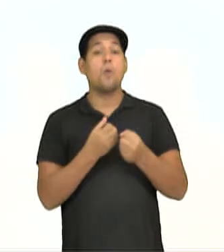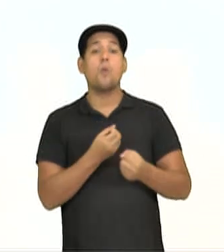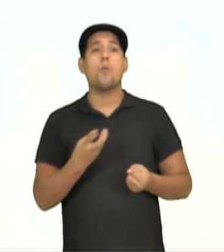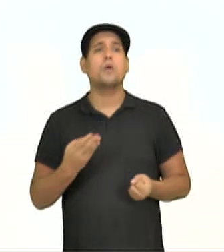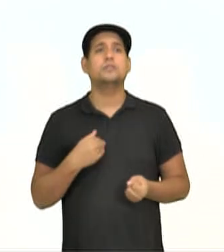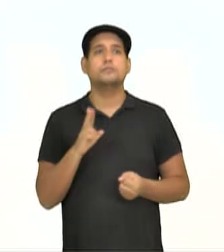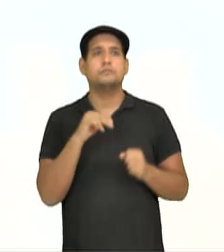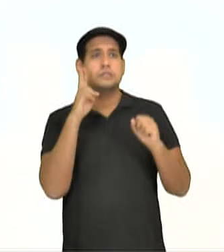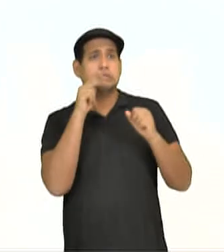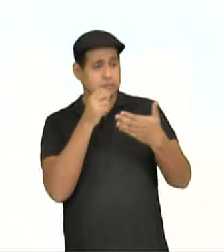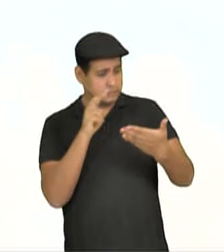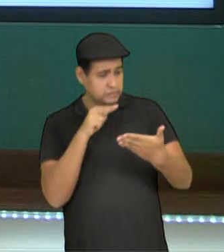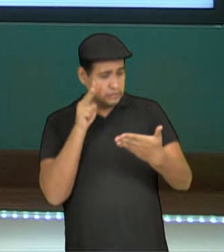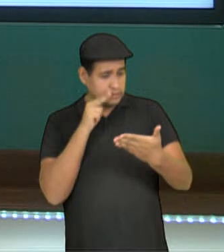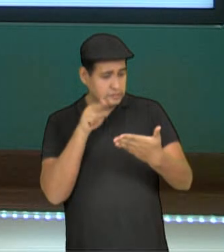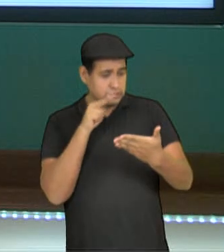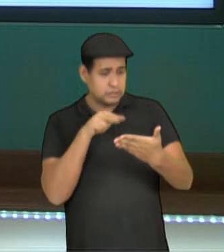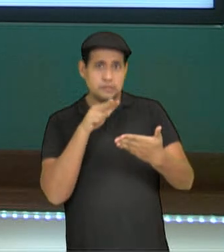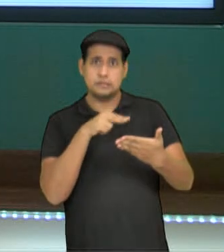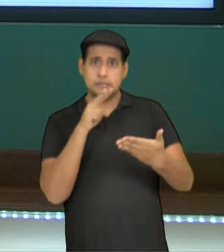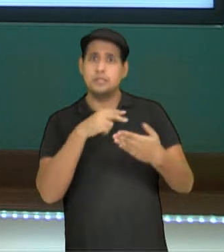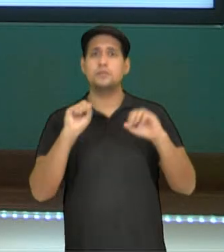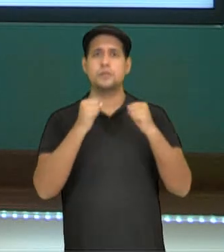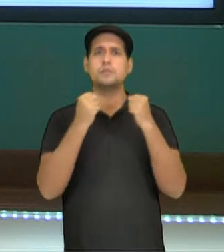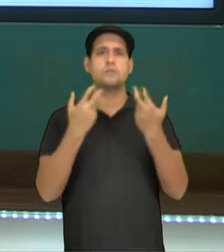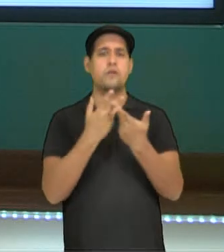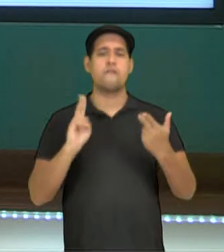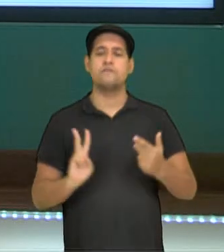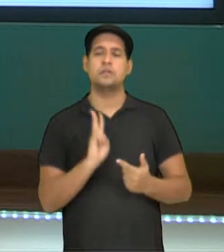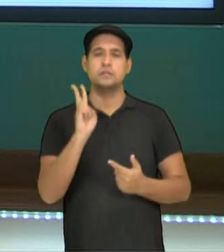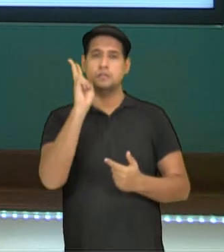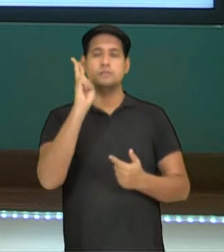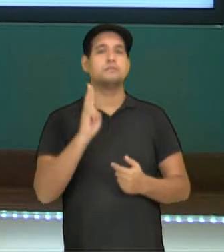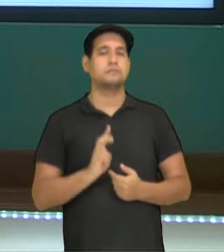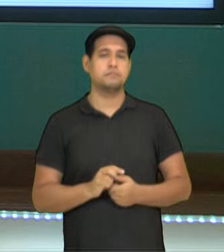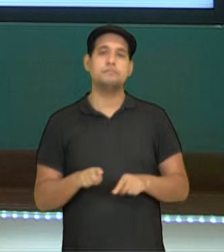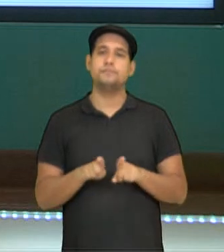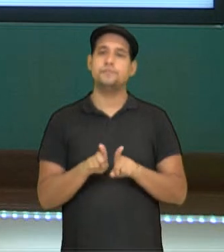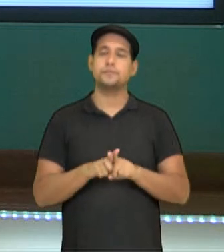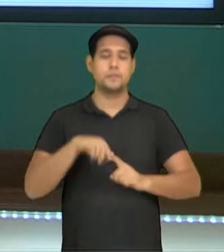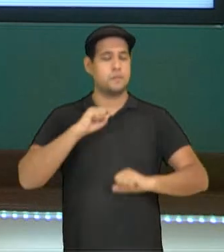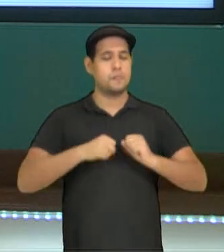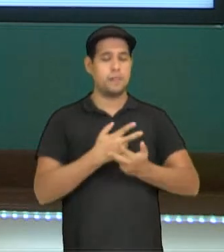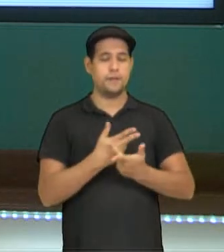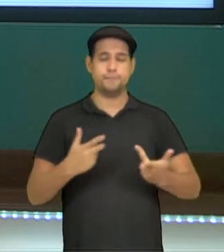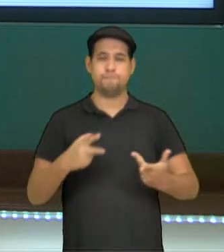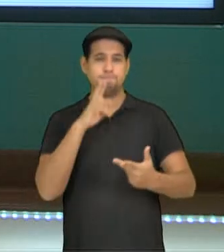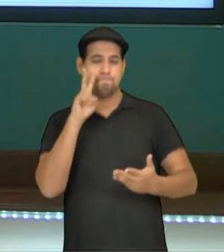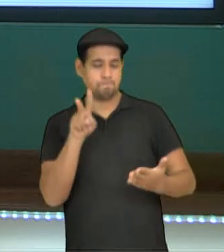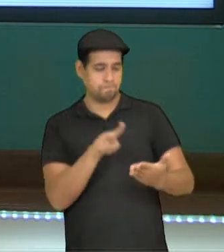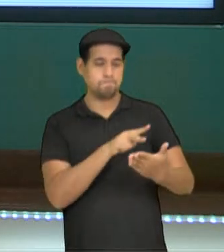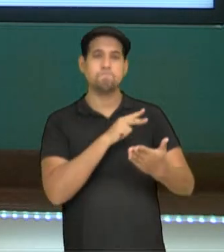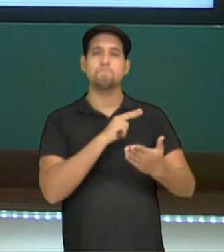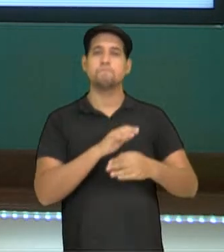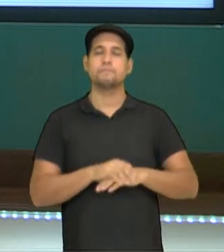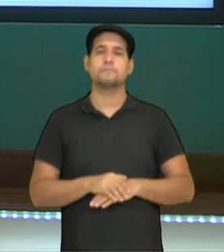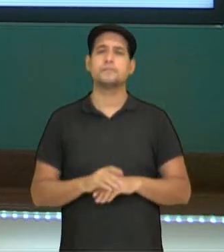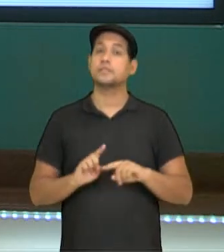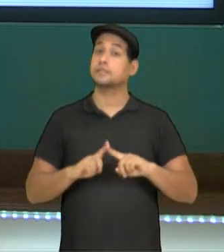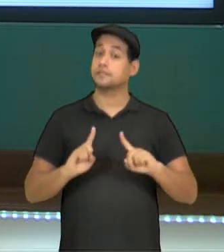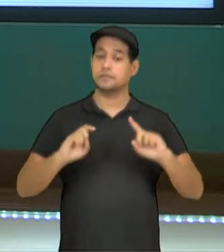consumo, né? Então o consumismo no mundo esportivo valoriza o espetáculo e a indústria do entretenimento.